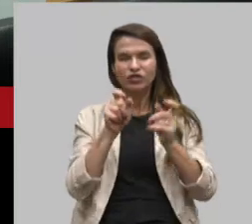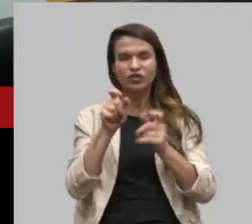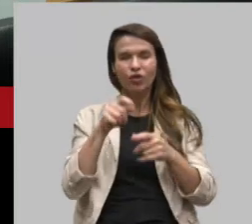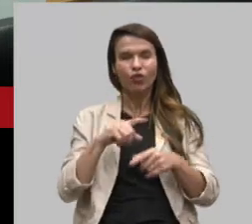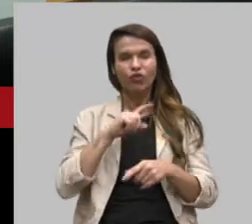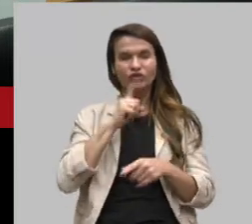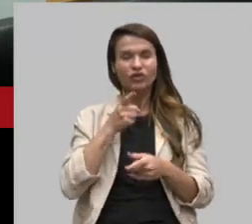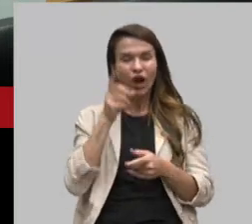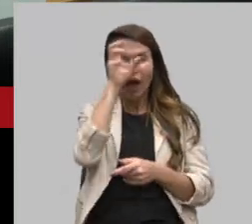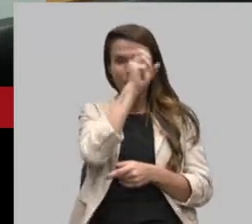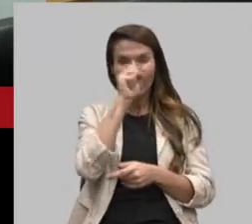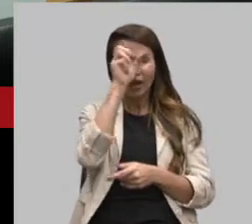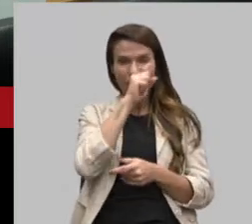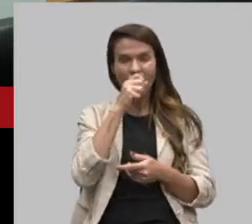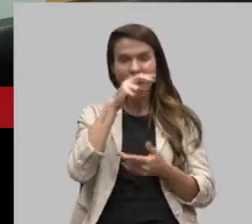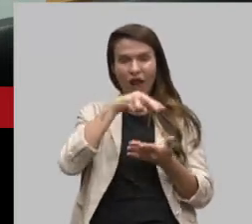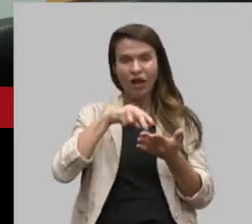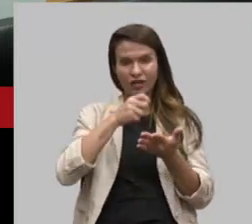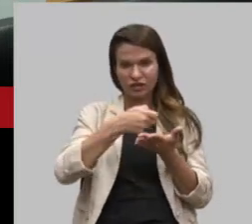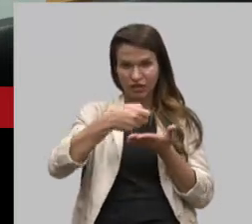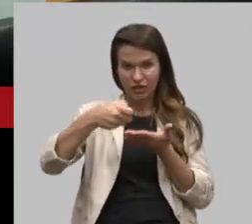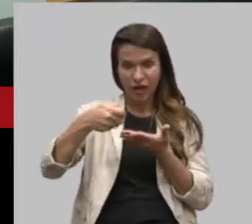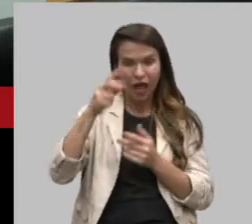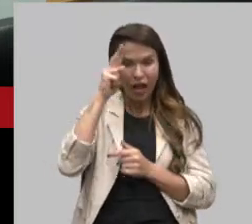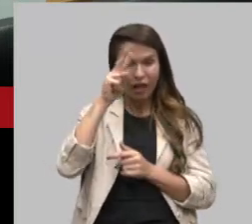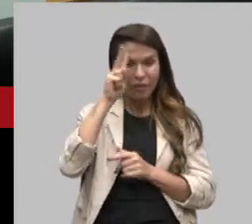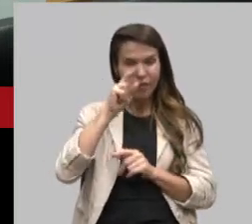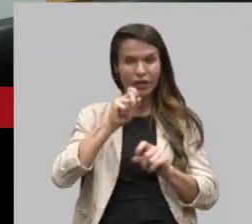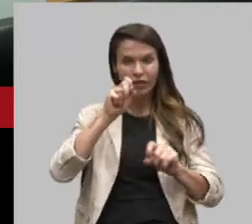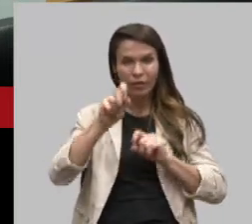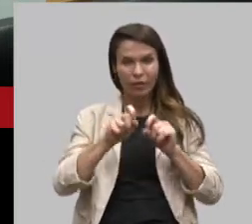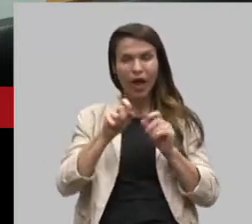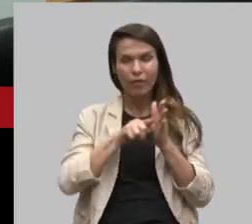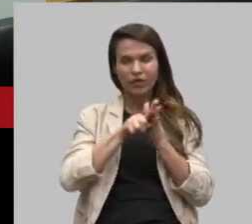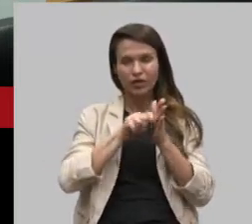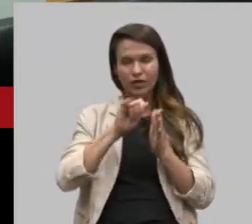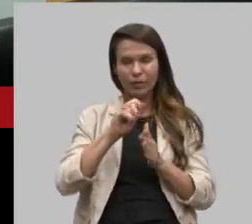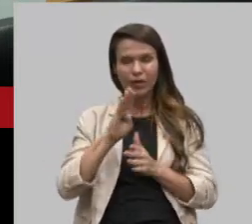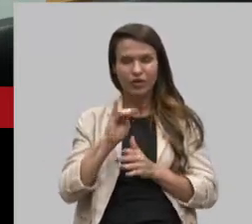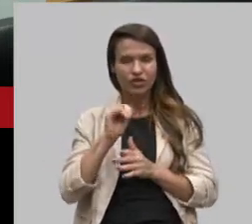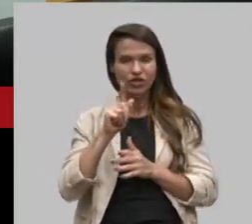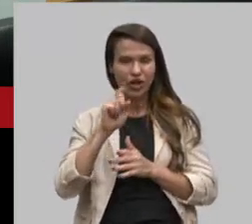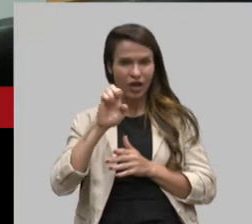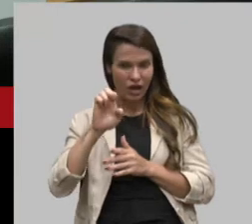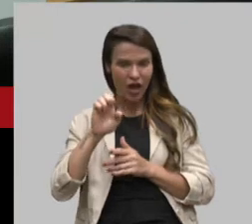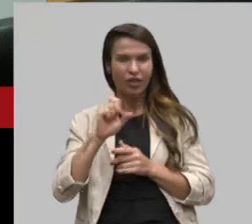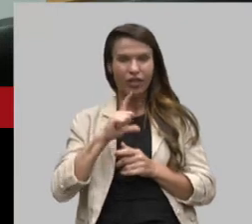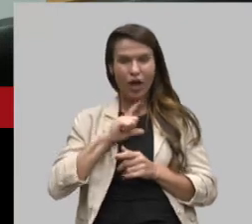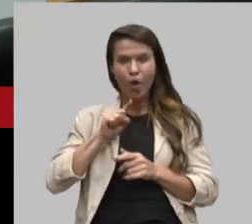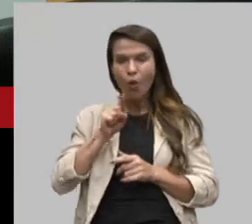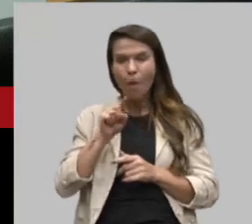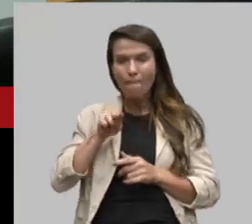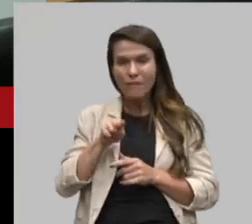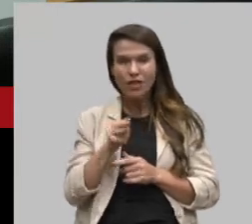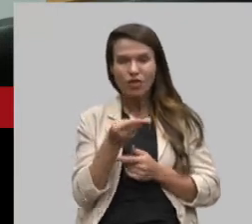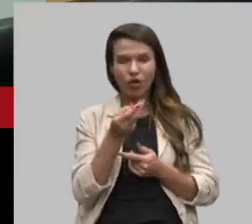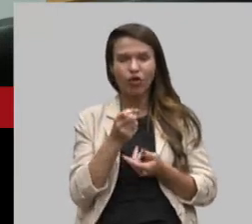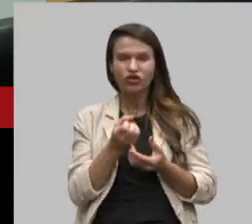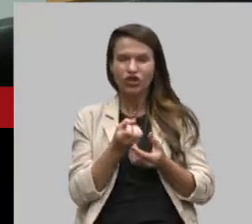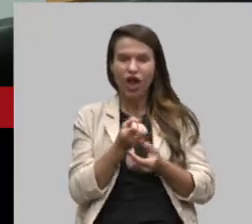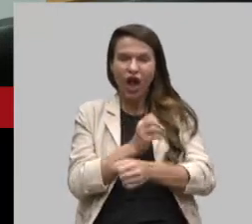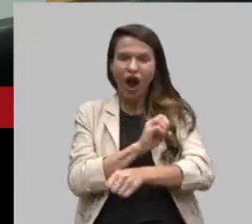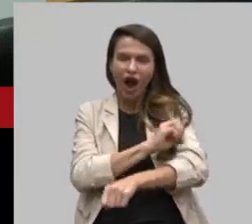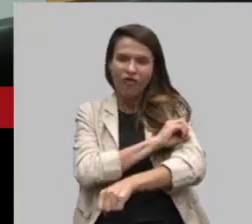escrever Vale lembrar que segundo o IBGE Minas tem quase 1 milhão de analfabetos e a taxa de analfabetismo entre